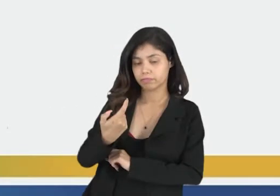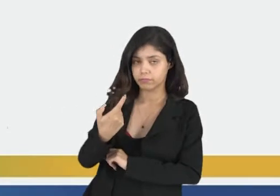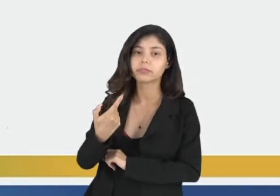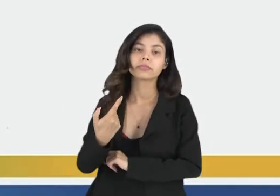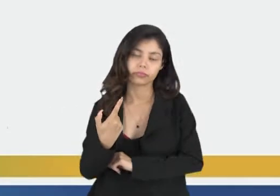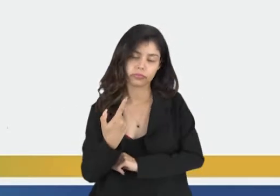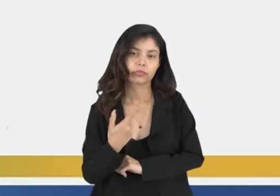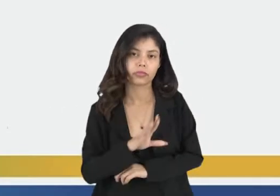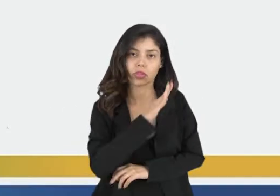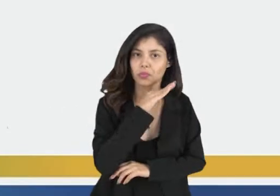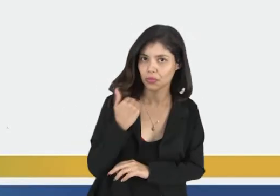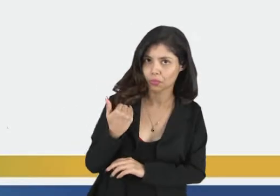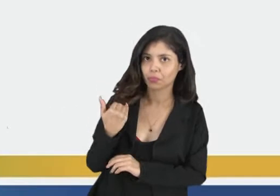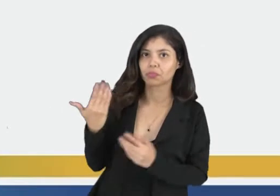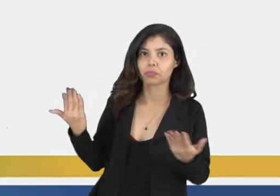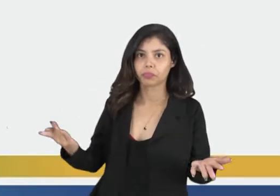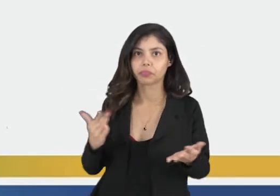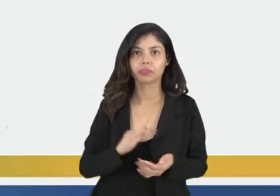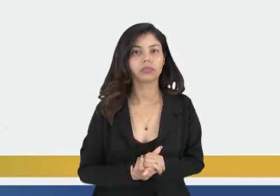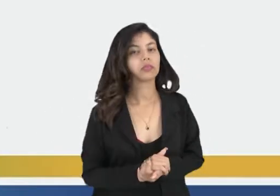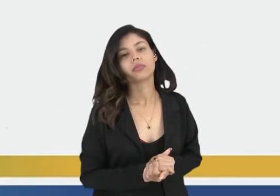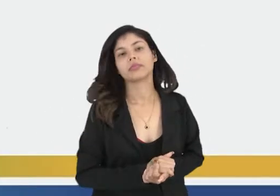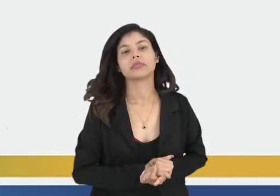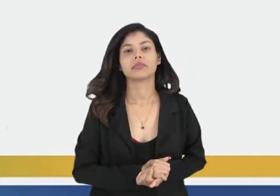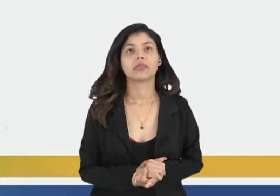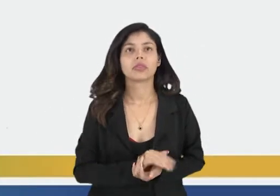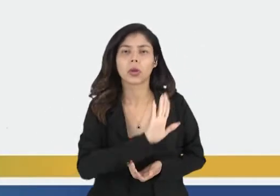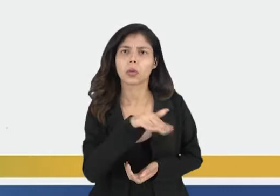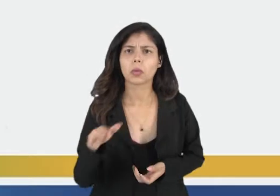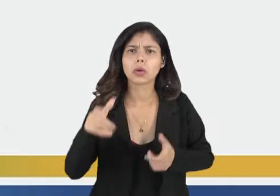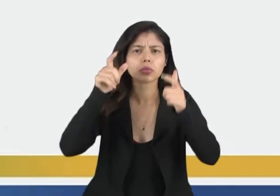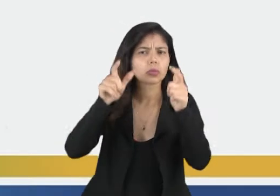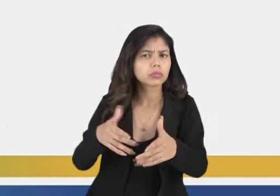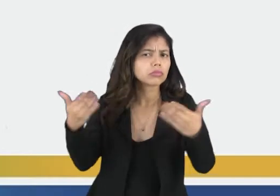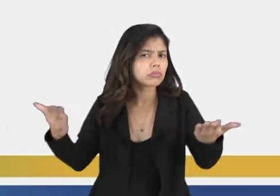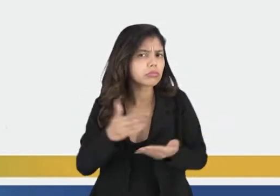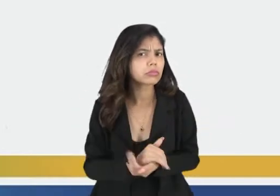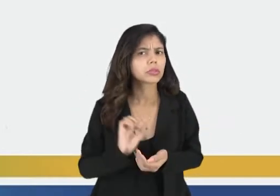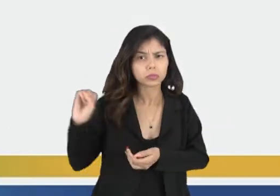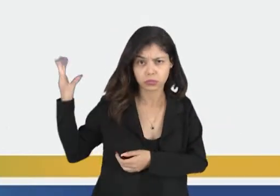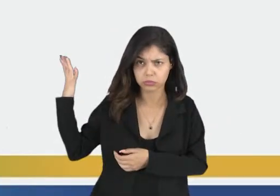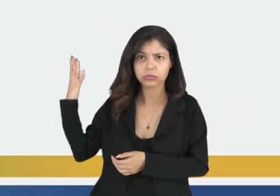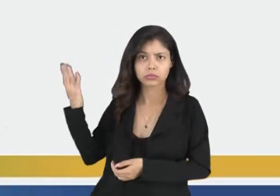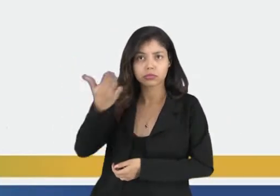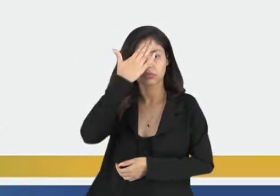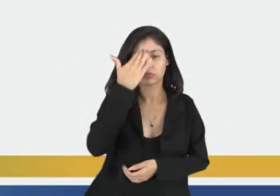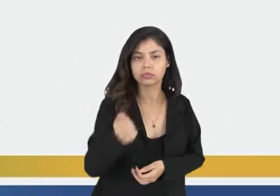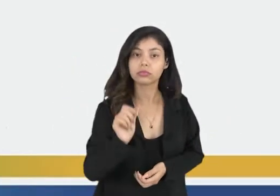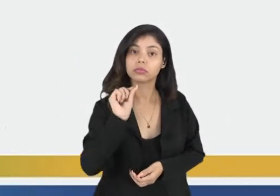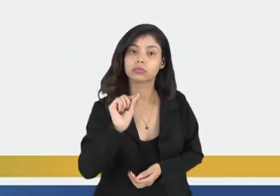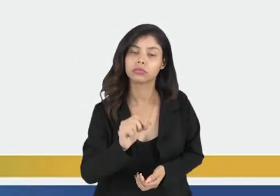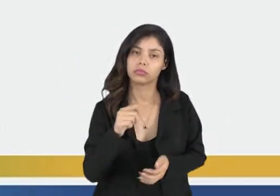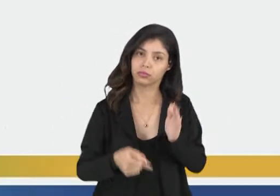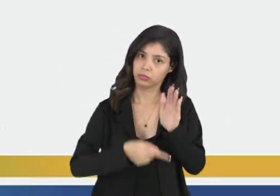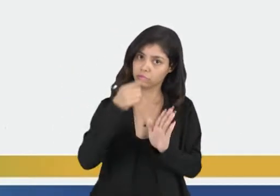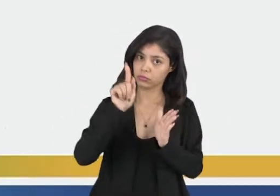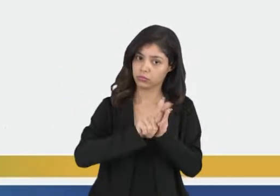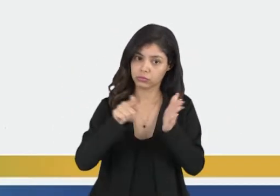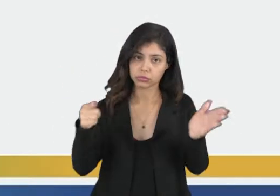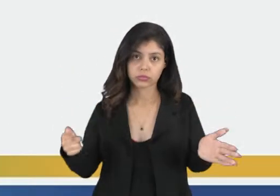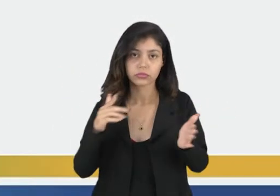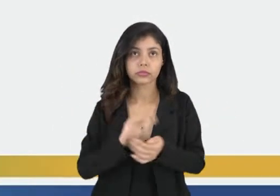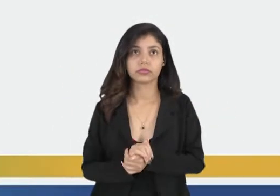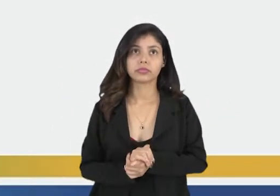baleada e chegou à morte, né? Morreu. Quando e onde ele ocorreu? Nós sabemos que, por uma das